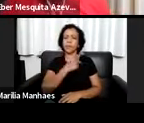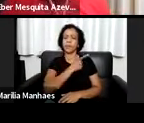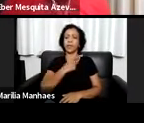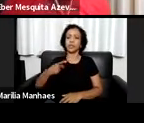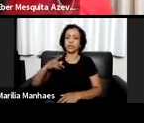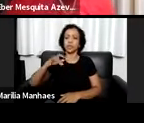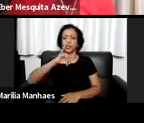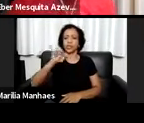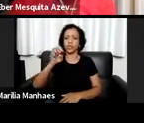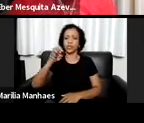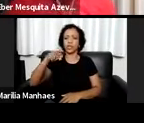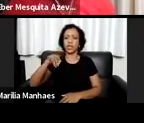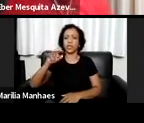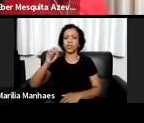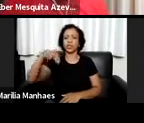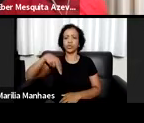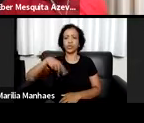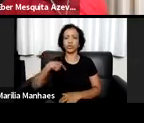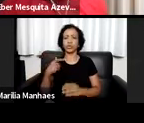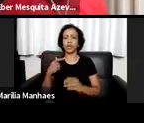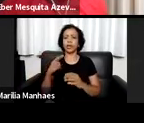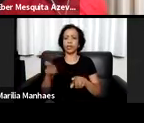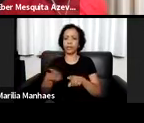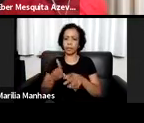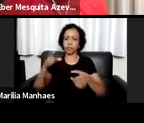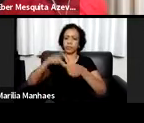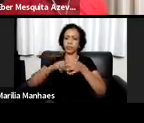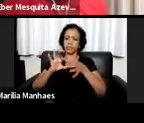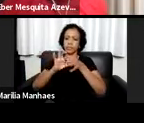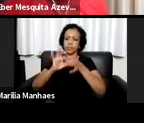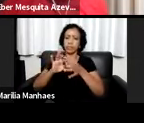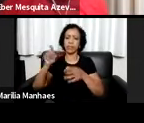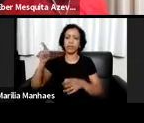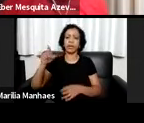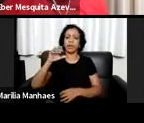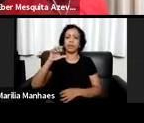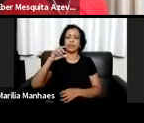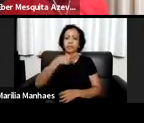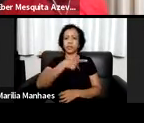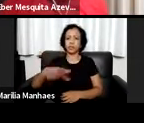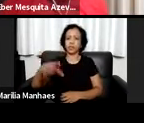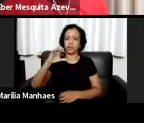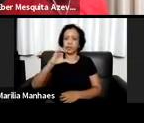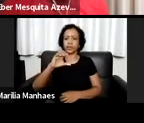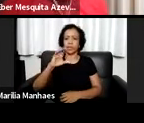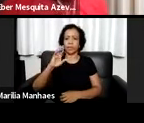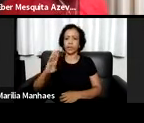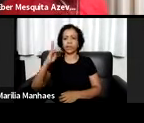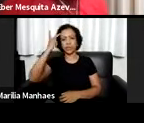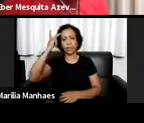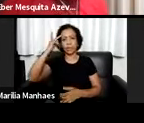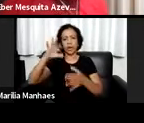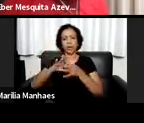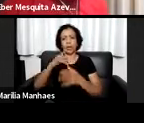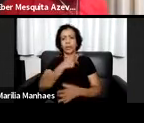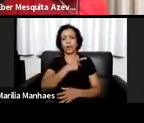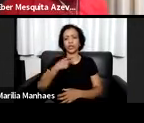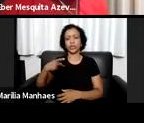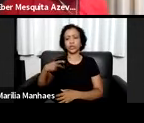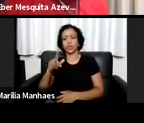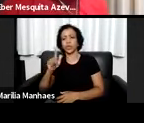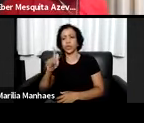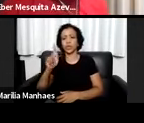que está conectado lá o nosso presidente da Convenção de São Paulo. Pastor Genilson está ligado com a gente. Pastor Genilson, que bom, querido, aí na